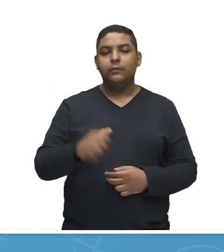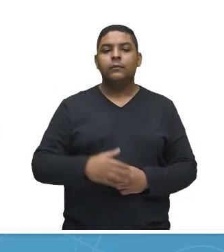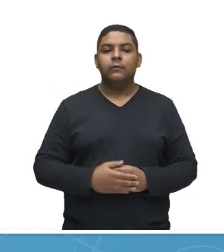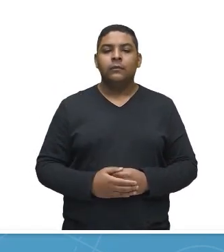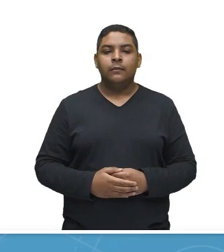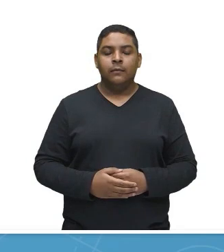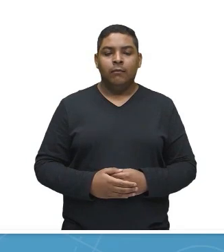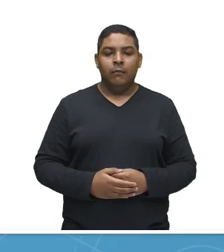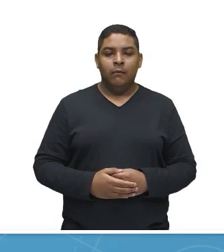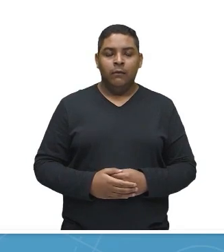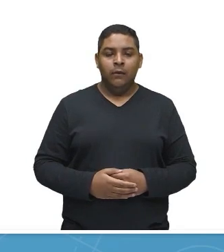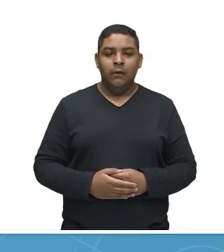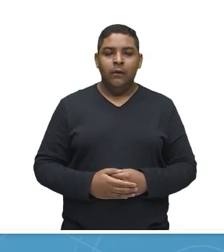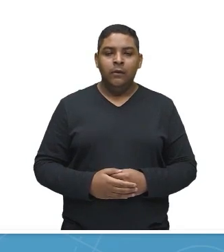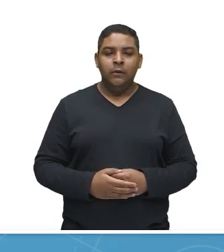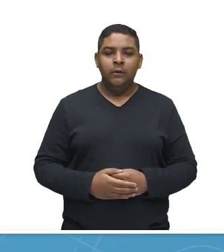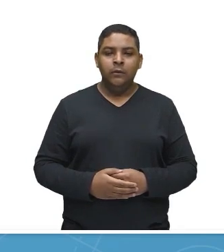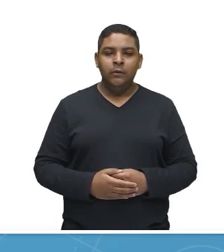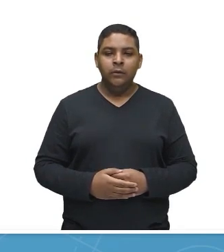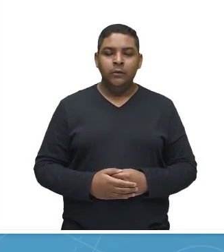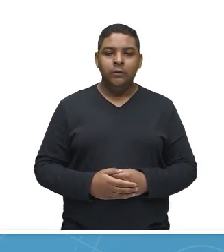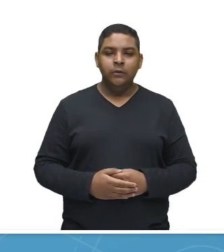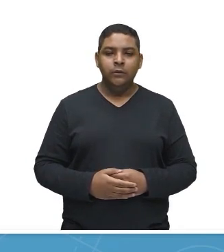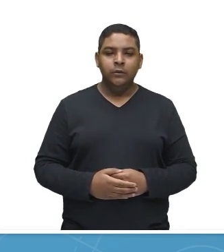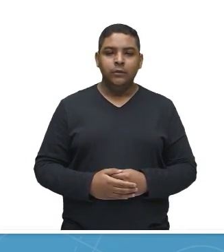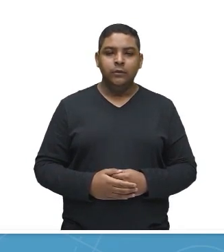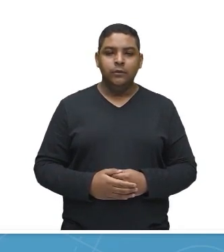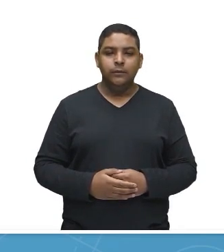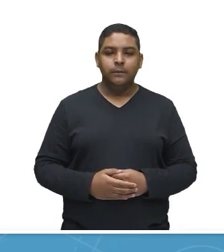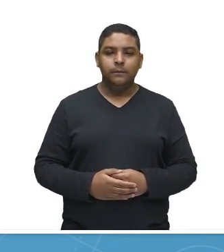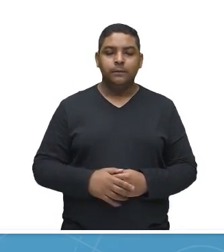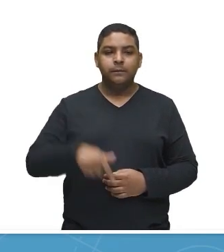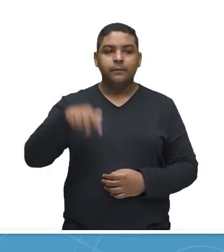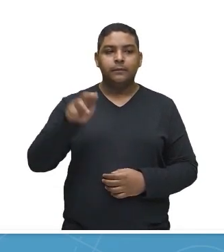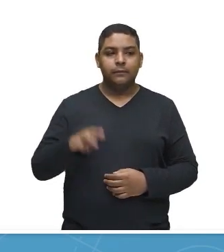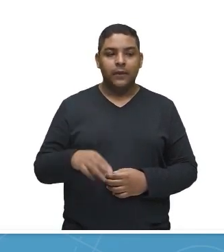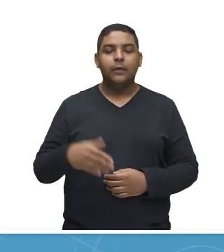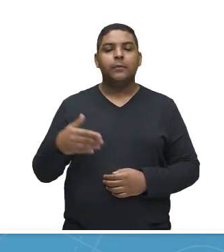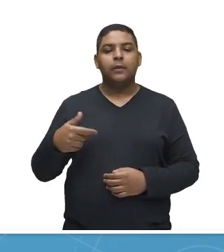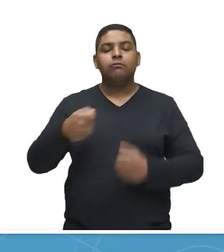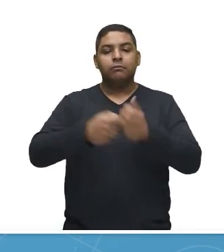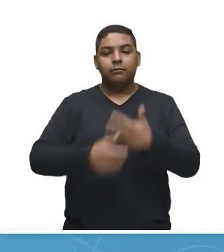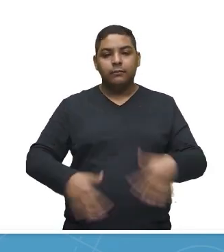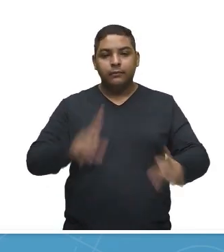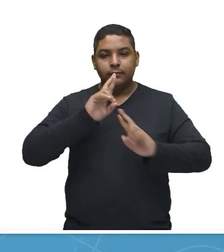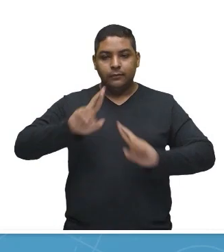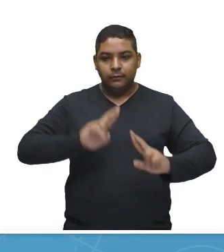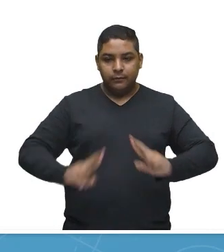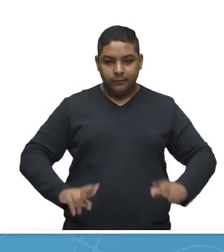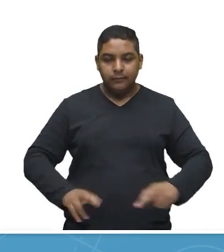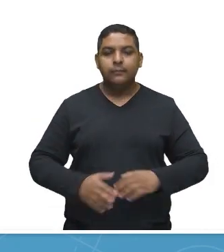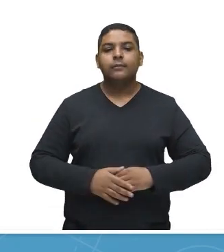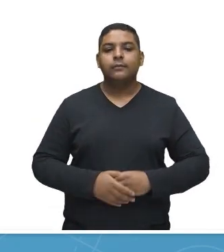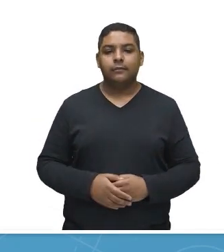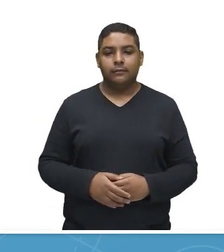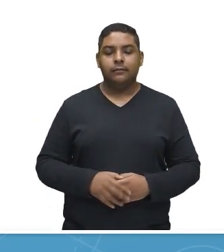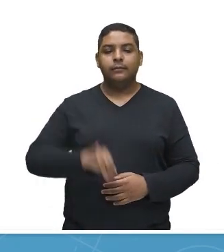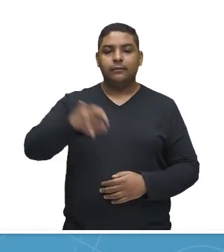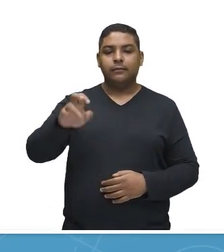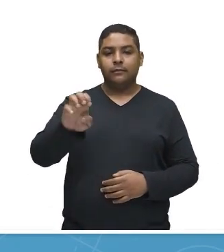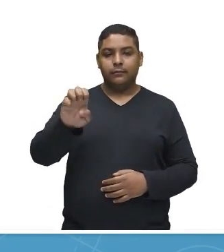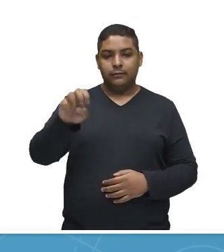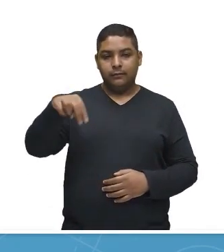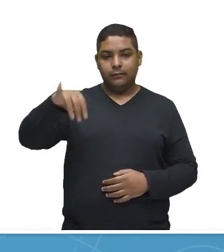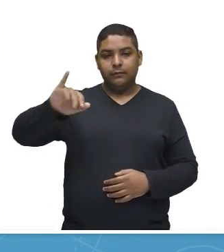lá. Quem mais participou? Muita gente. Maria Eduarda, Jennifer. Então, olha só, por tudo que vocês